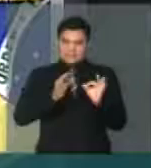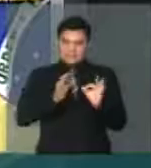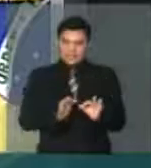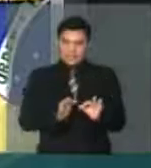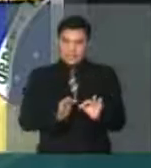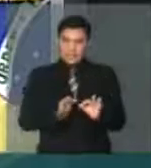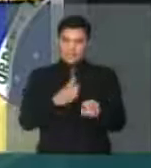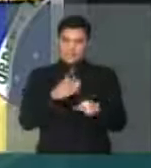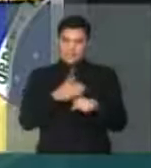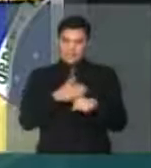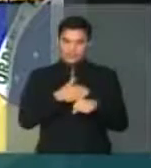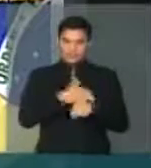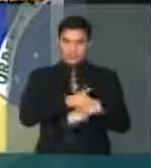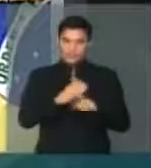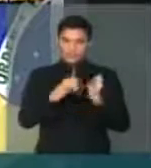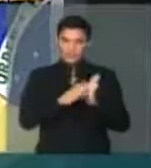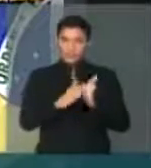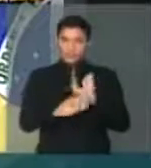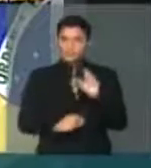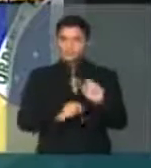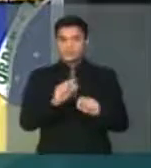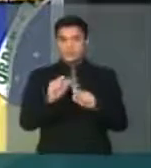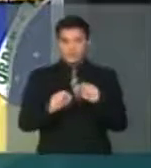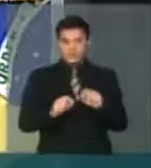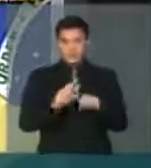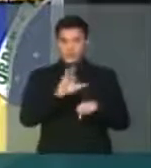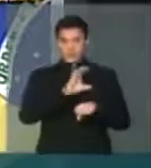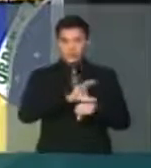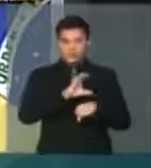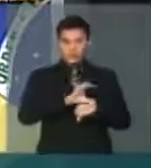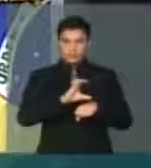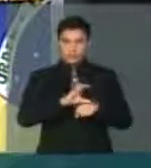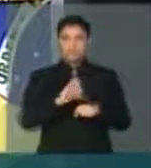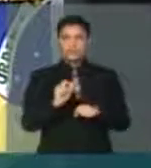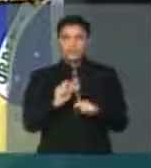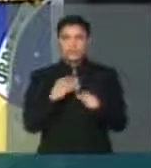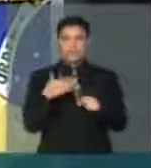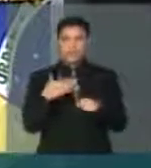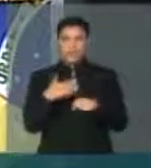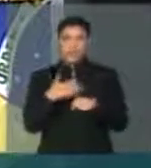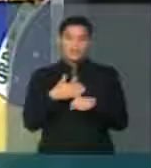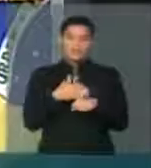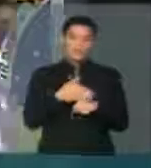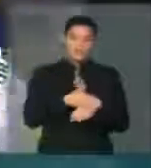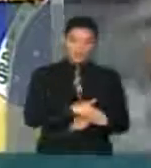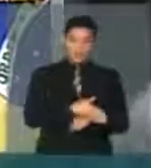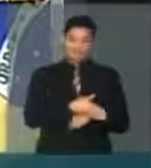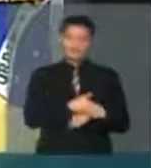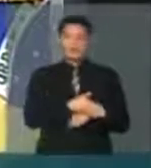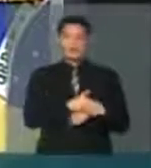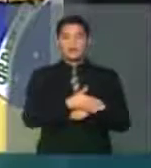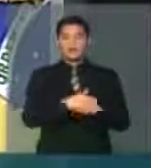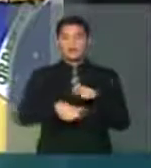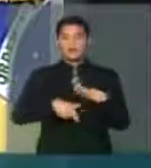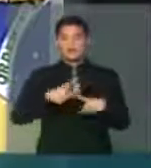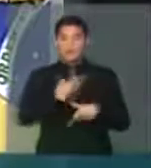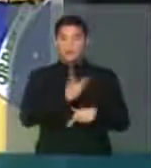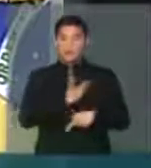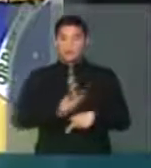artigo 37, inciso 2 da nossa Carta Magna, para ter acesso ao cargo e ao emprego